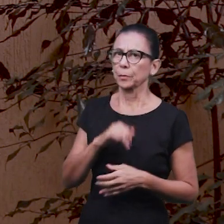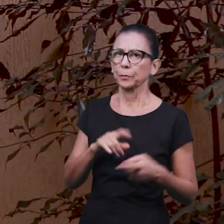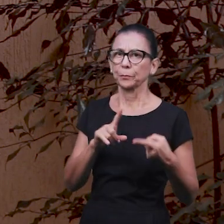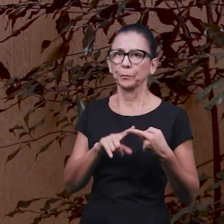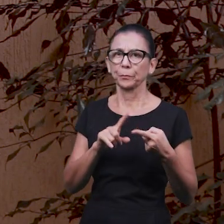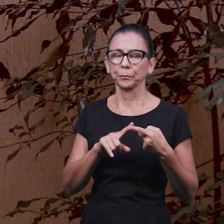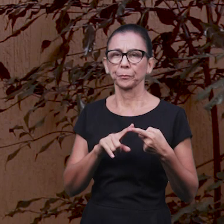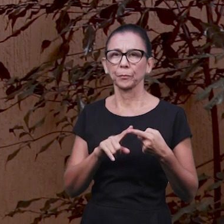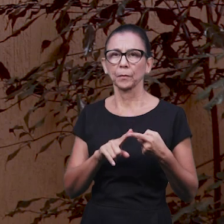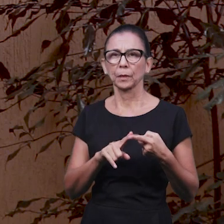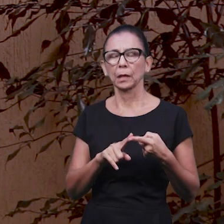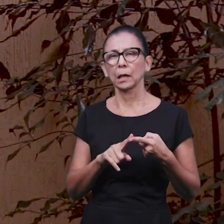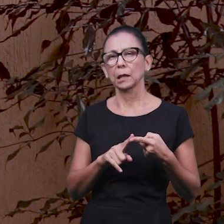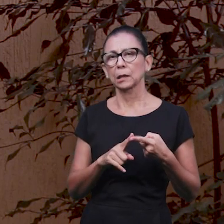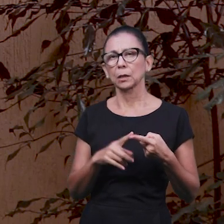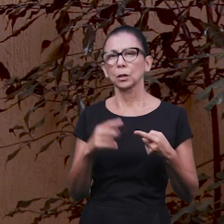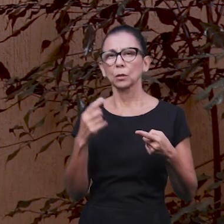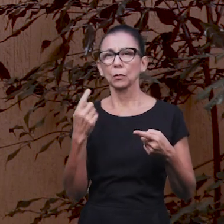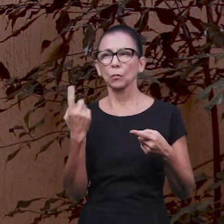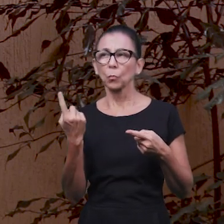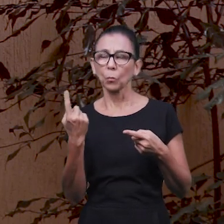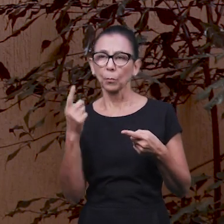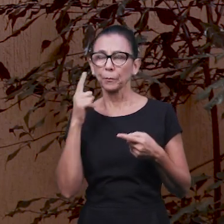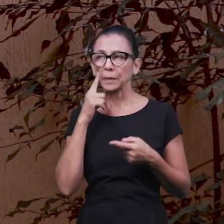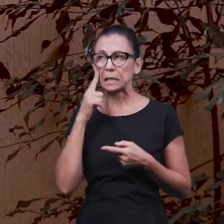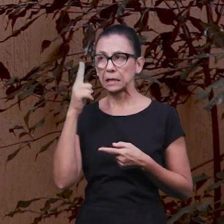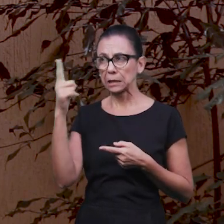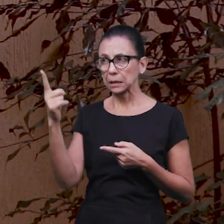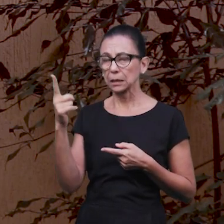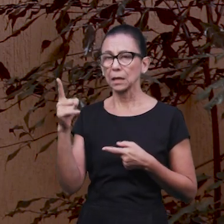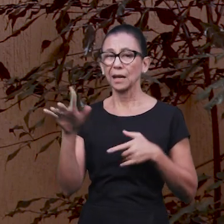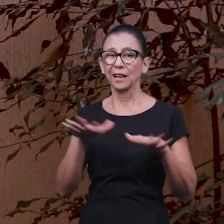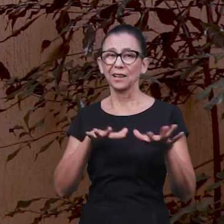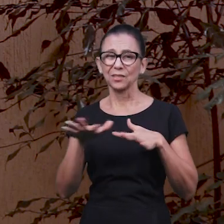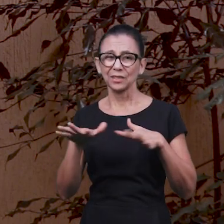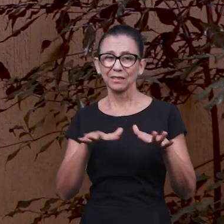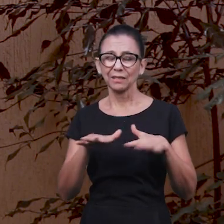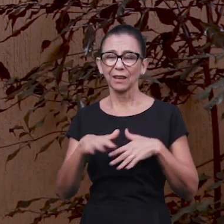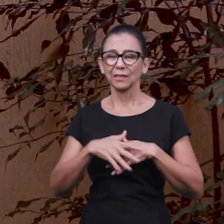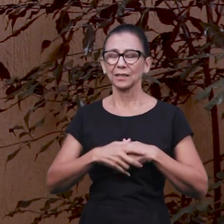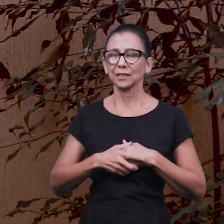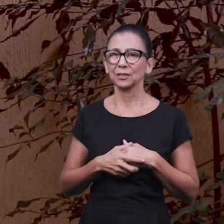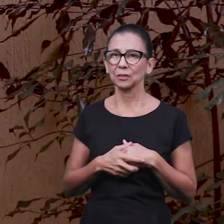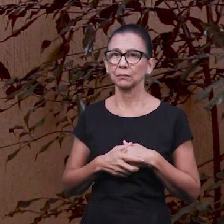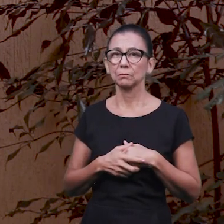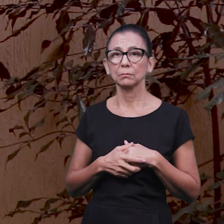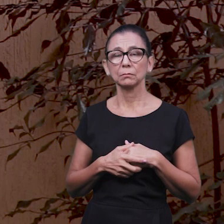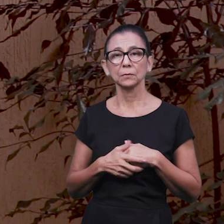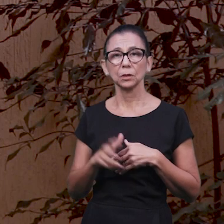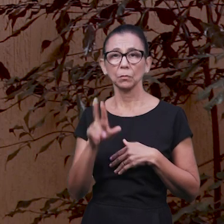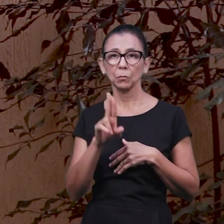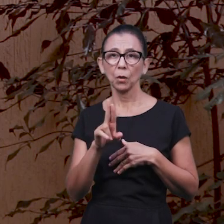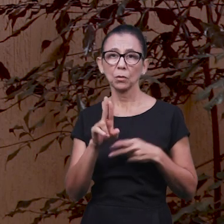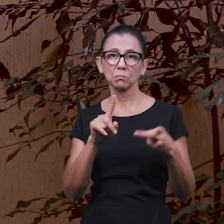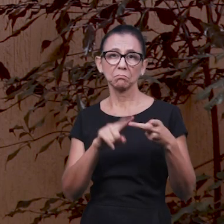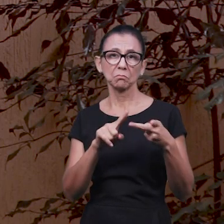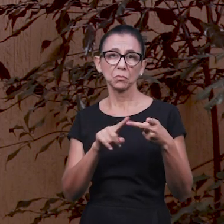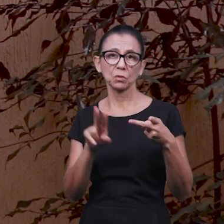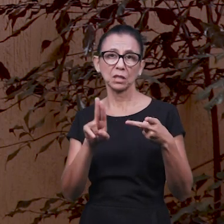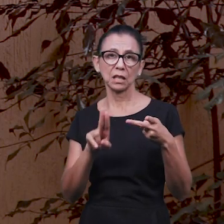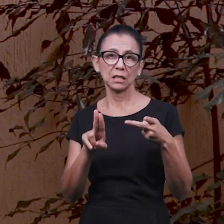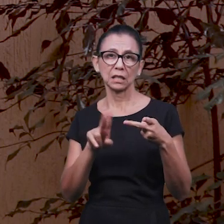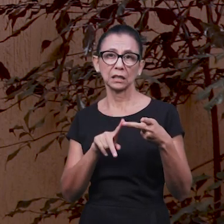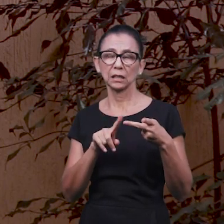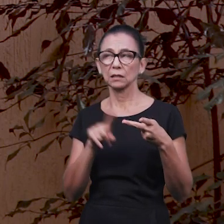nível 1, mas ela está mais agitada, vocês percebem que o tempo de atenção dela está menor, usem o nível 2. Não tem